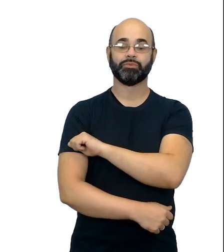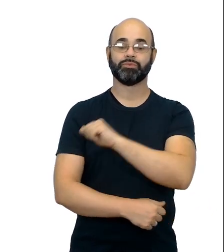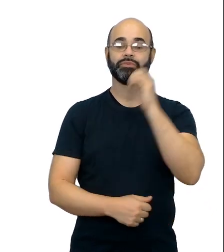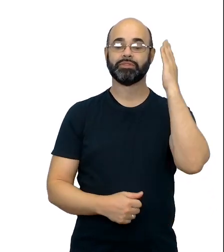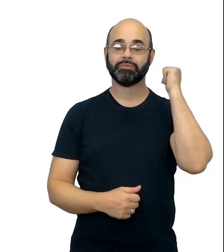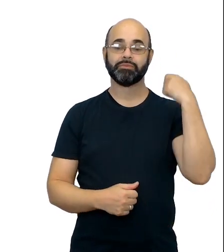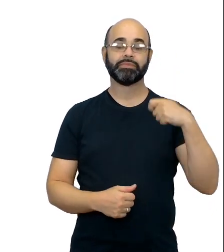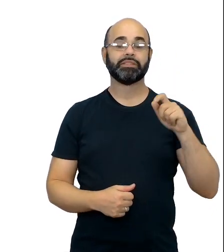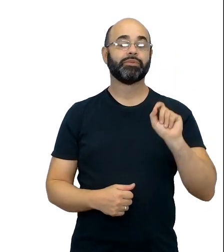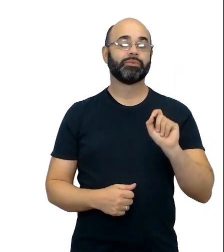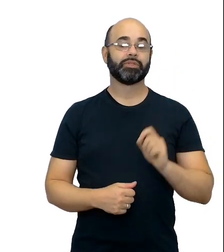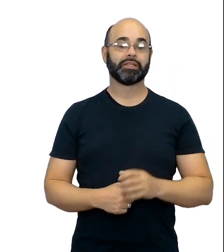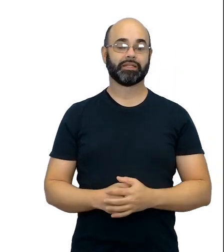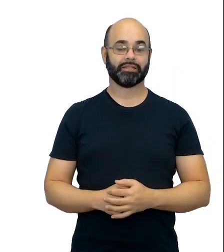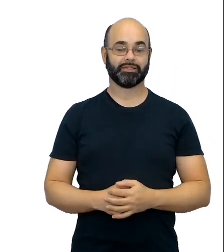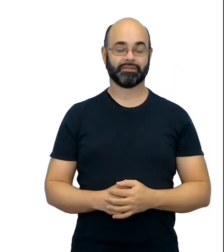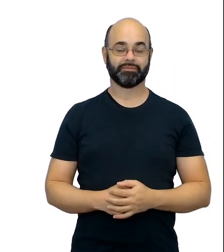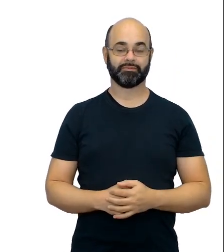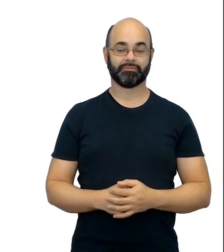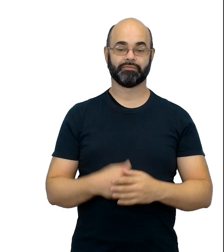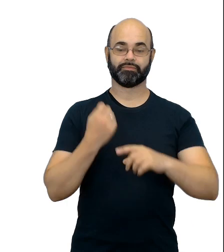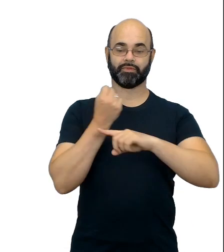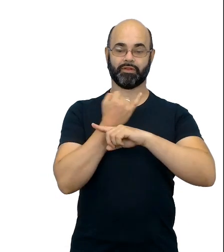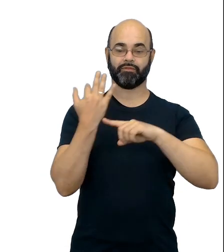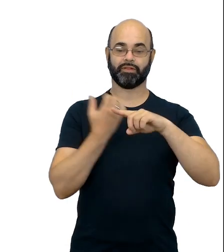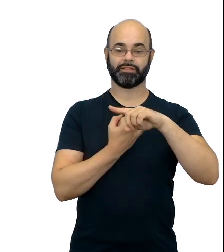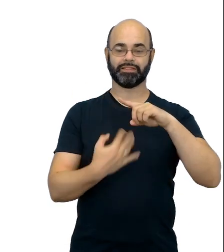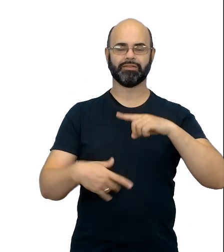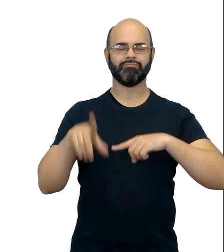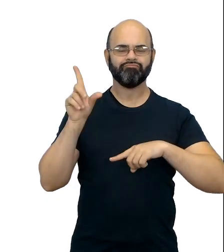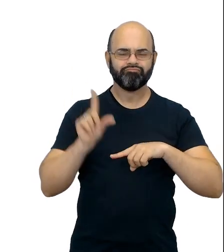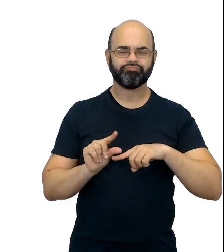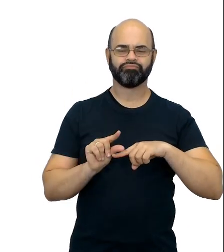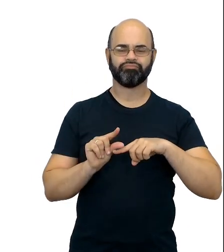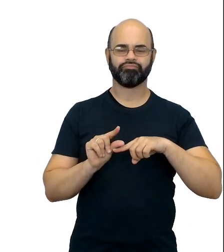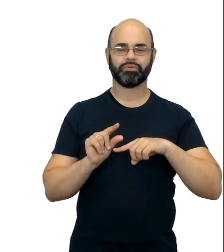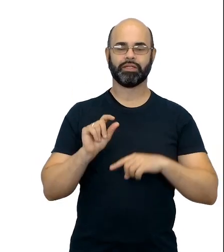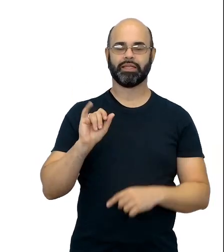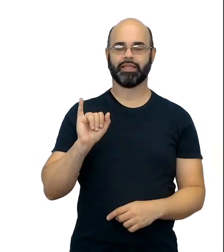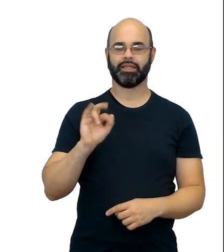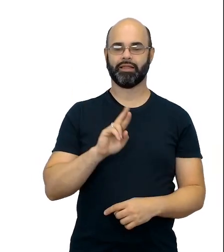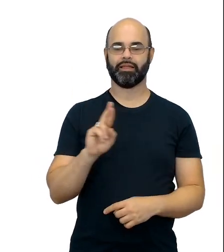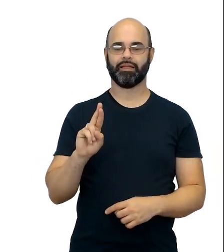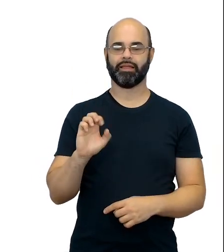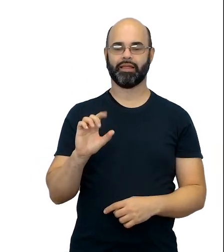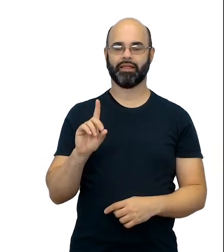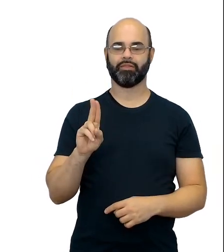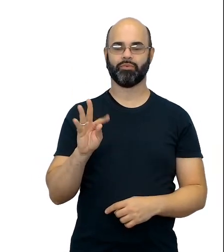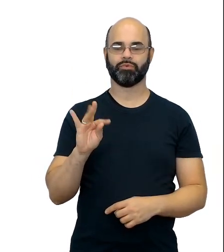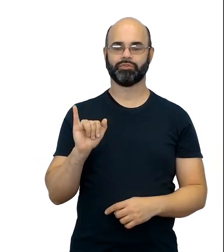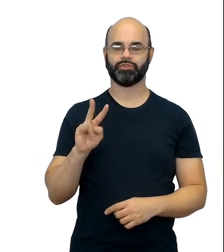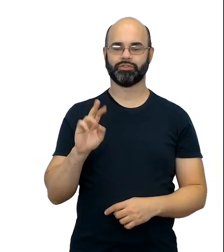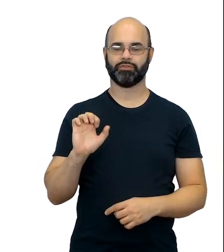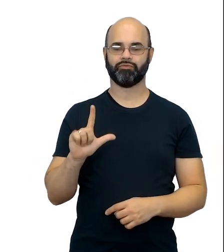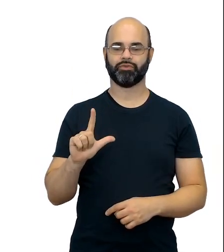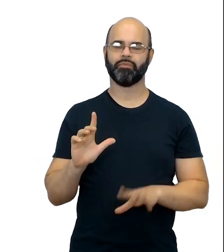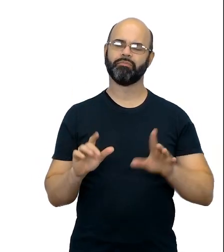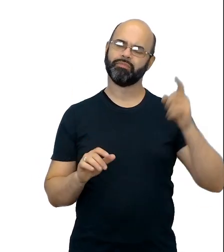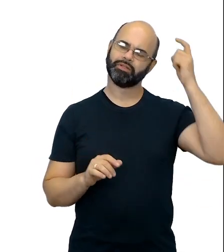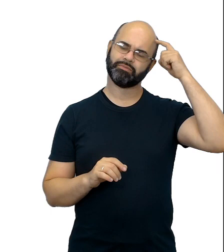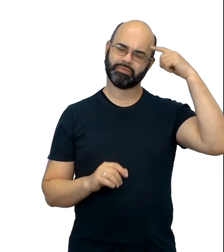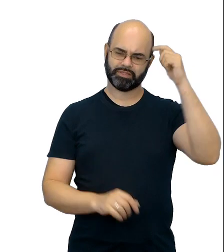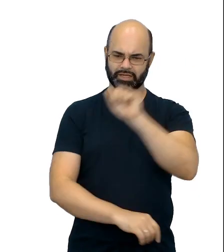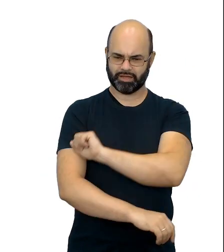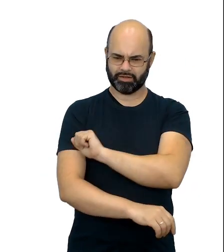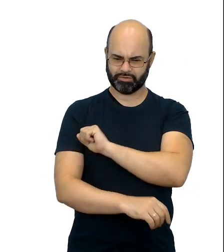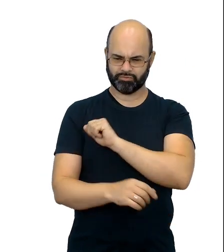fração irredutível, tá? Então, a gente precisa pensar, será que meu aluno já tem esse